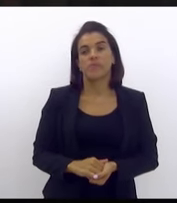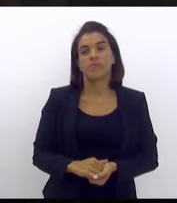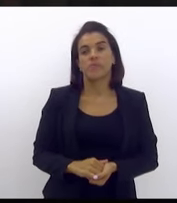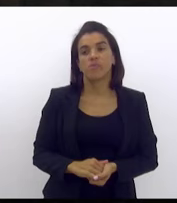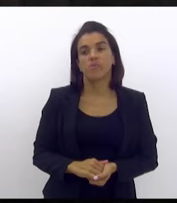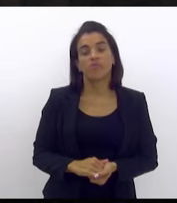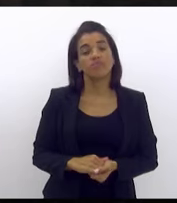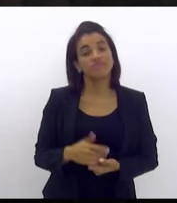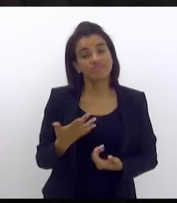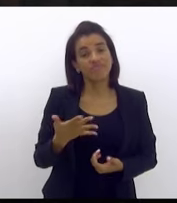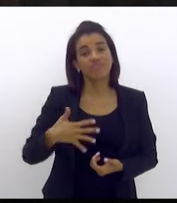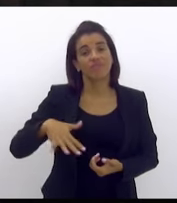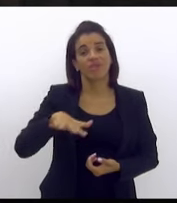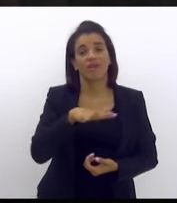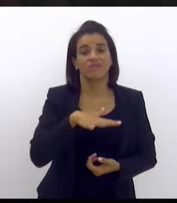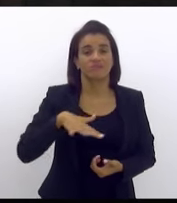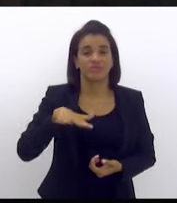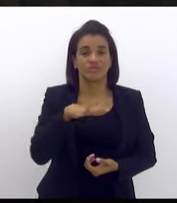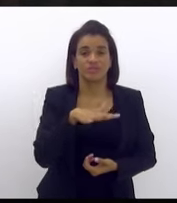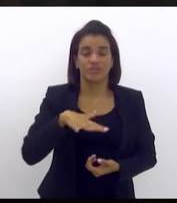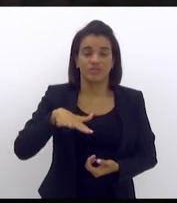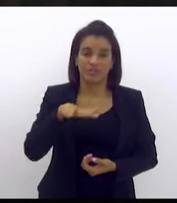da nossa região metropolitana.